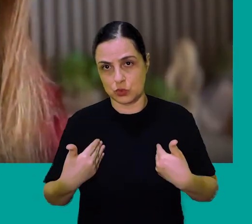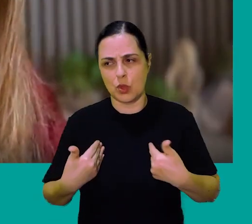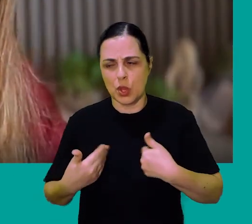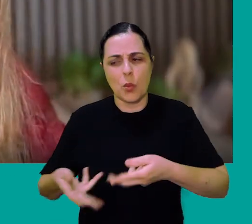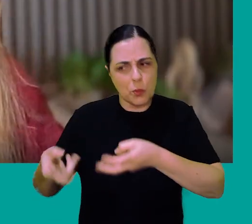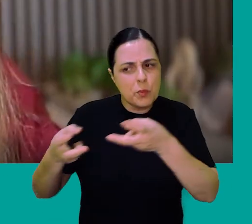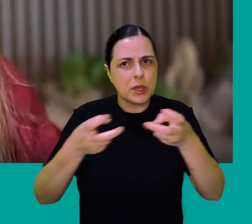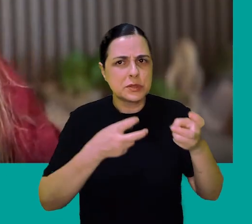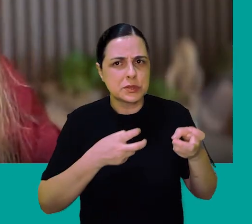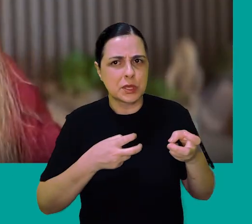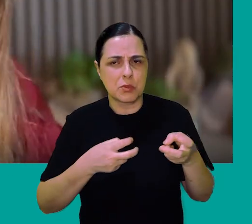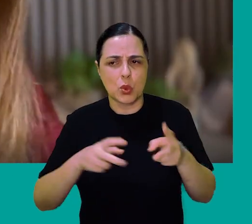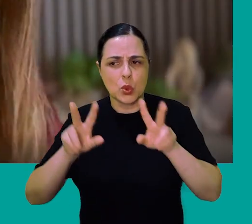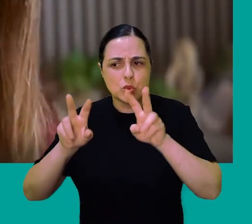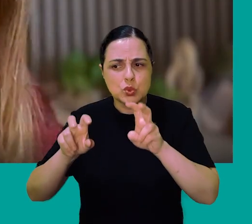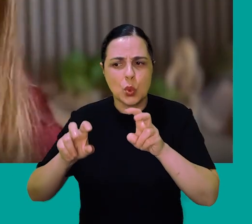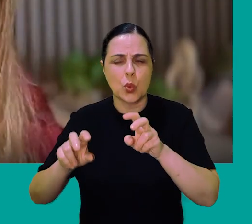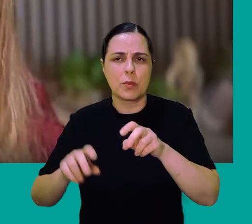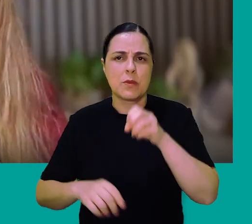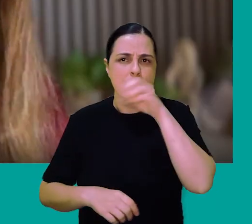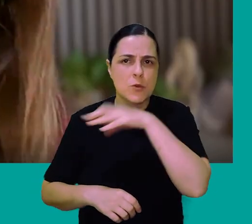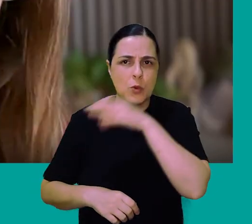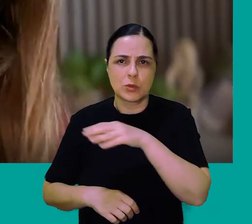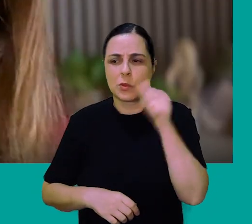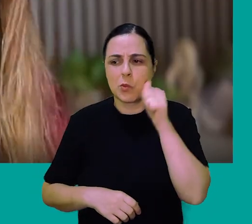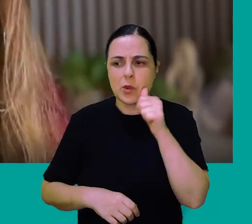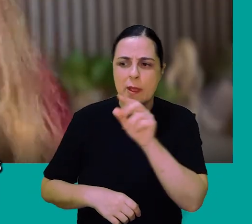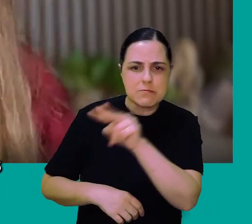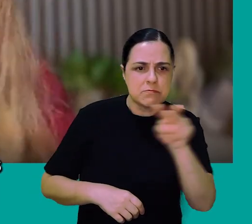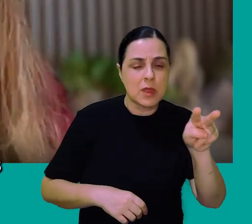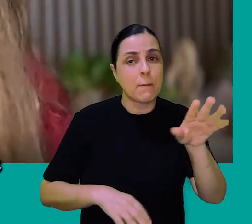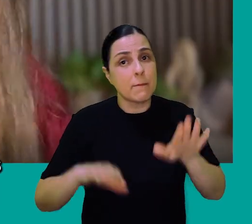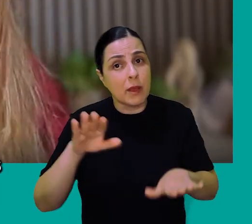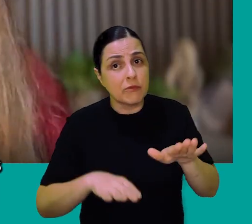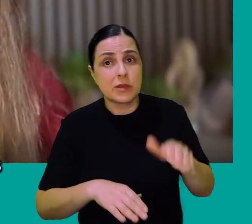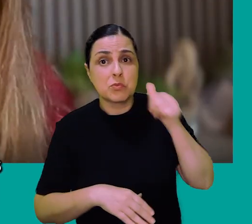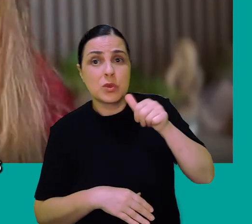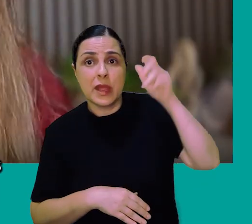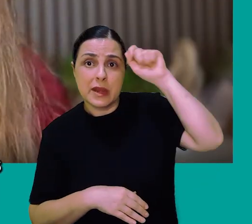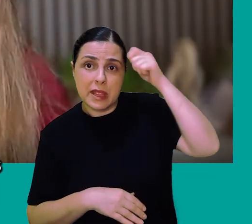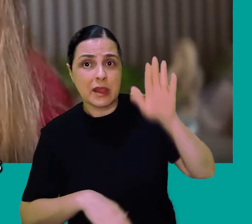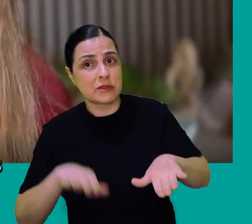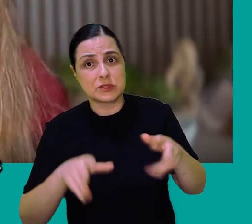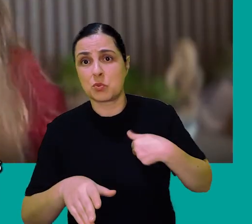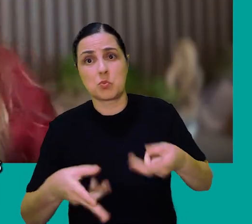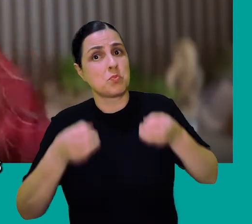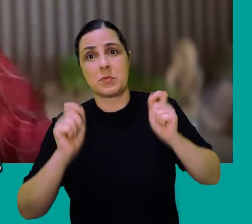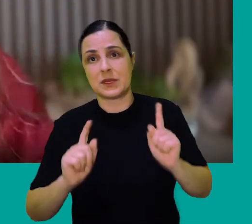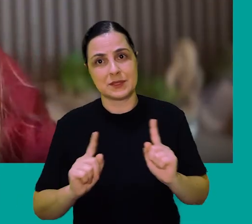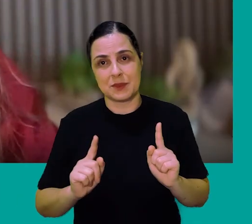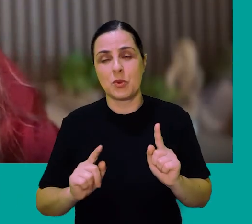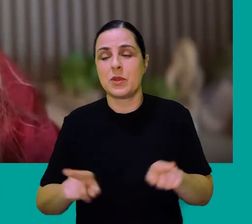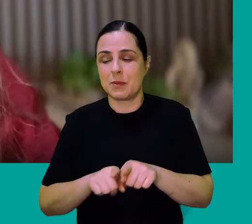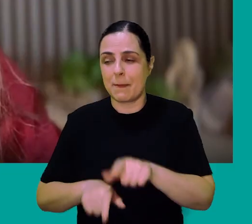relação às mulheres mais facilmente. Talvez eu não perceba em relação a mulheres negras. Com certeza, tem várias questões de pessoas com